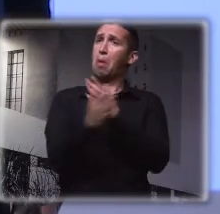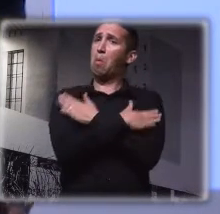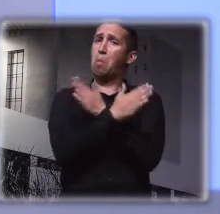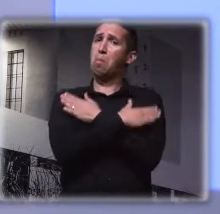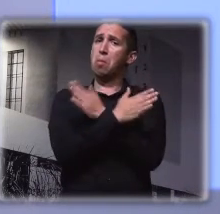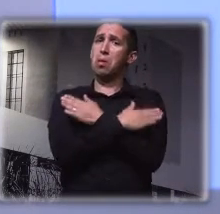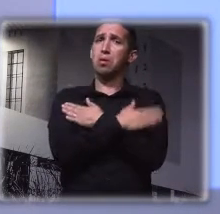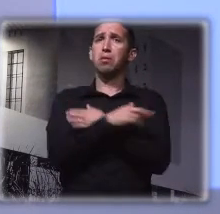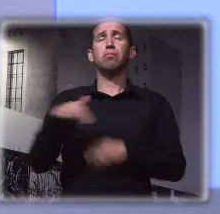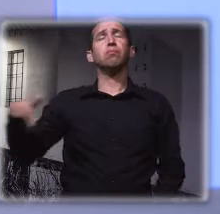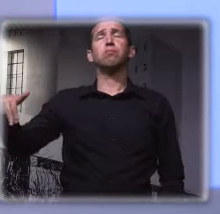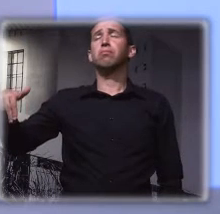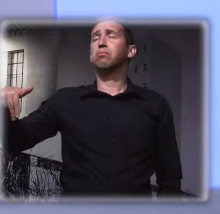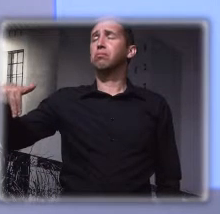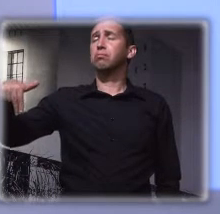está passando por ali